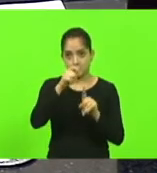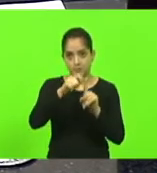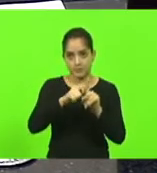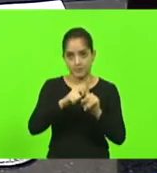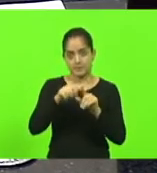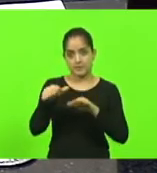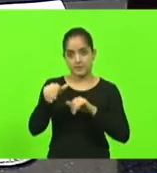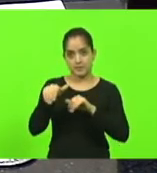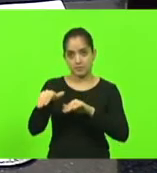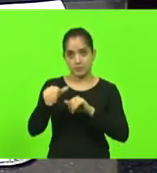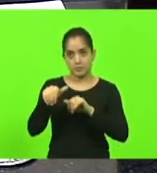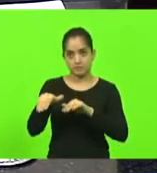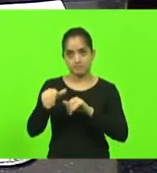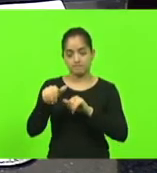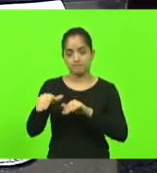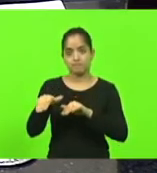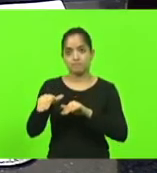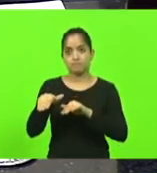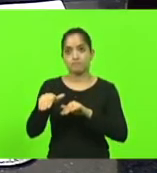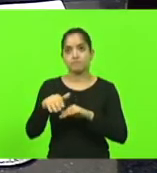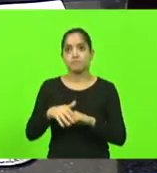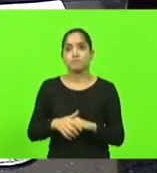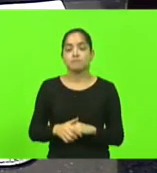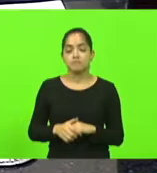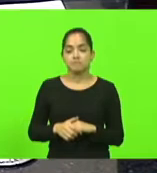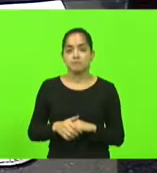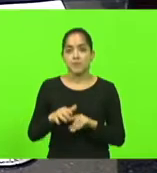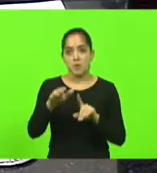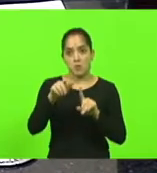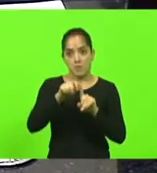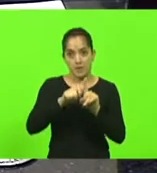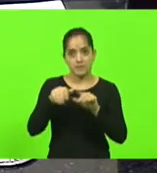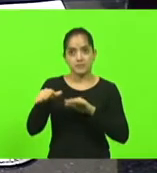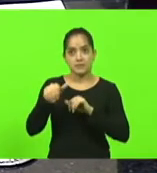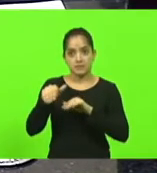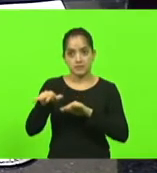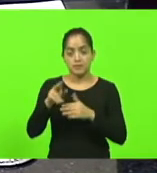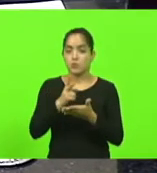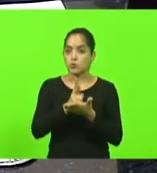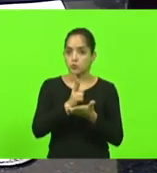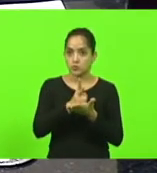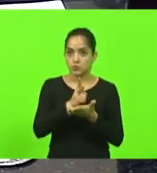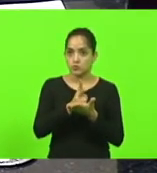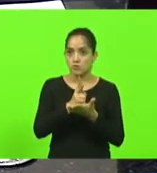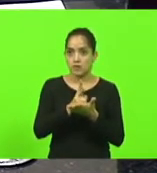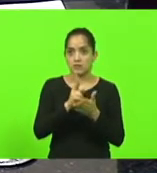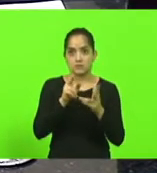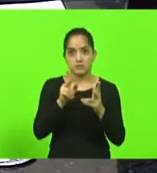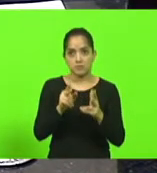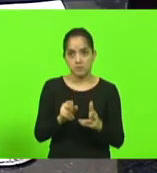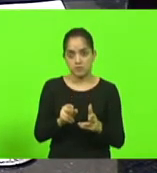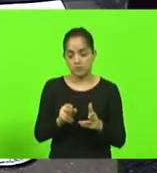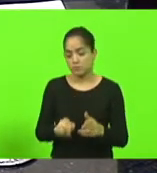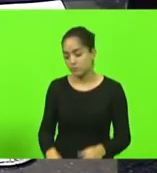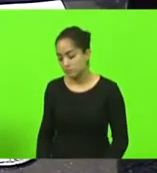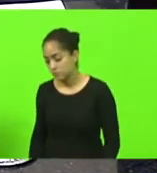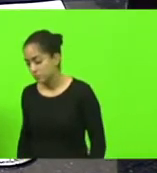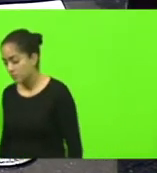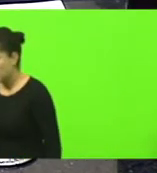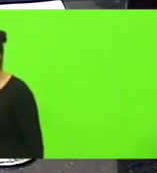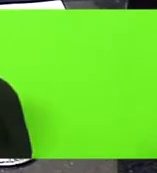setembro. Fechou já. O mês de setembro, que se ficasse ainda com a possibilidade de ser